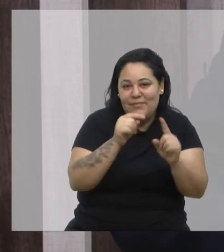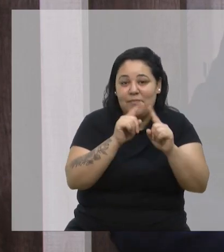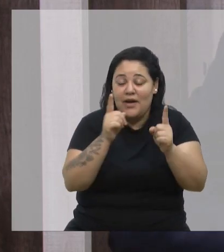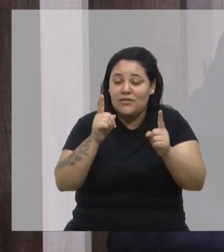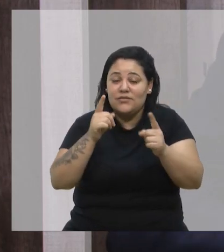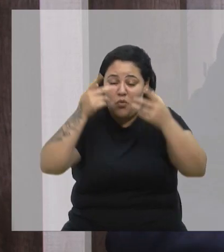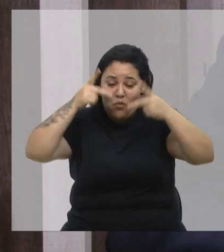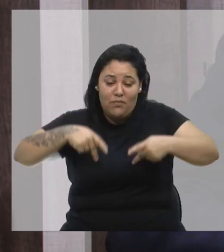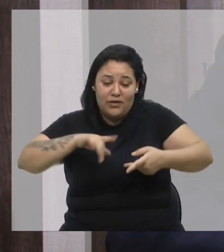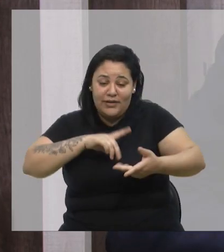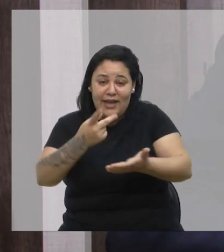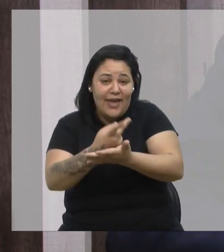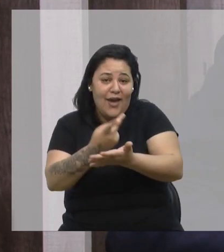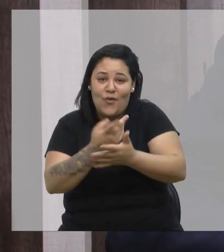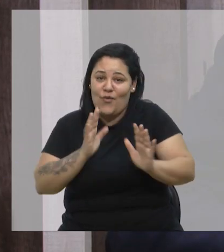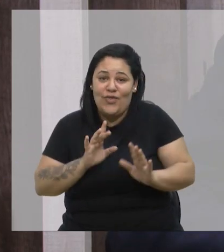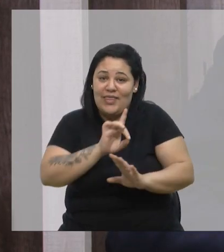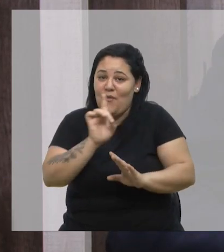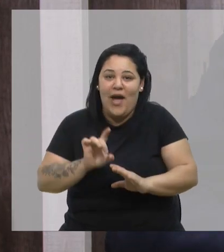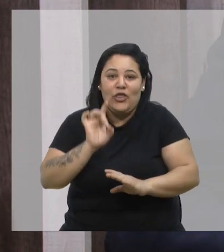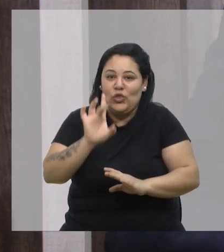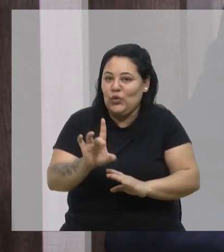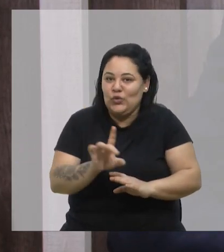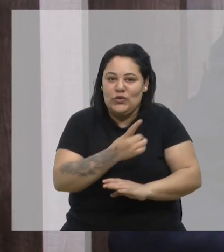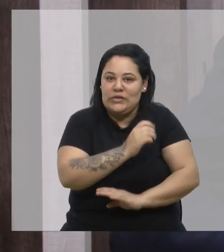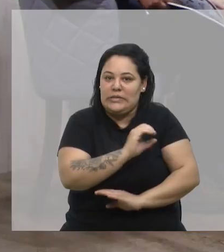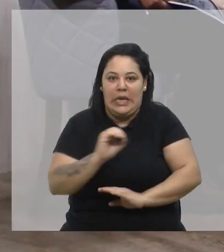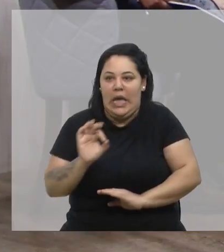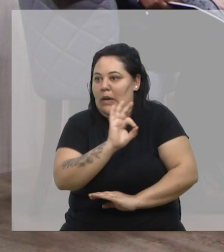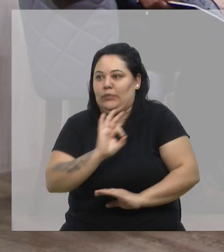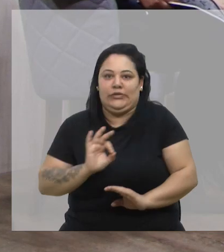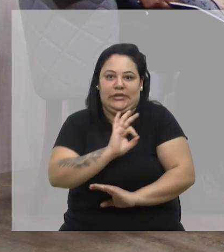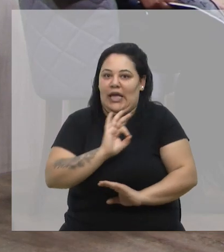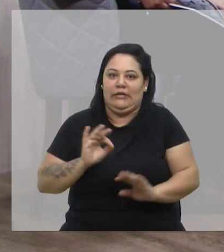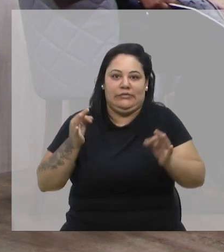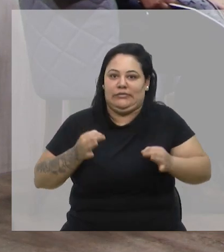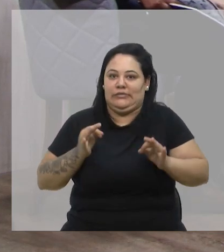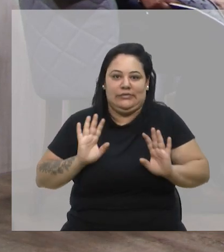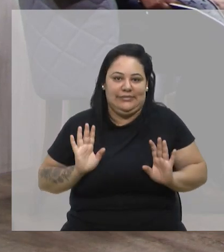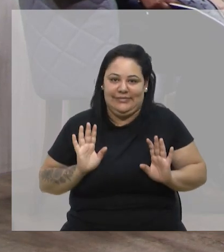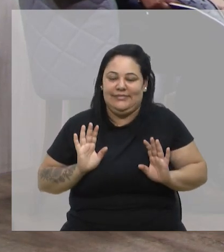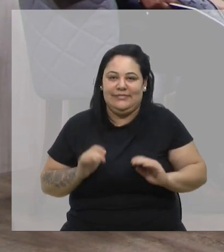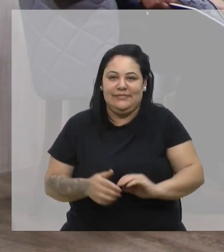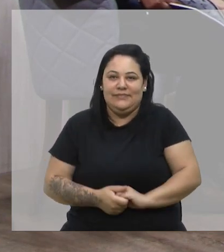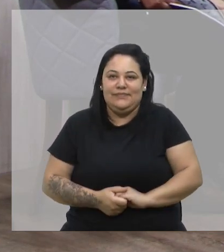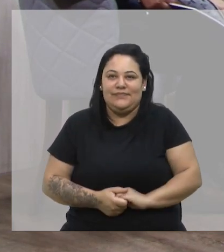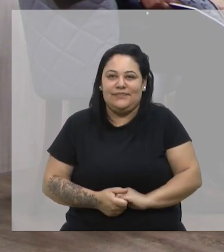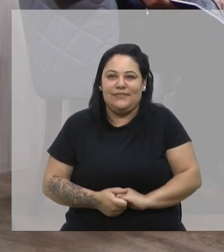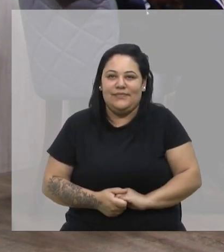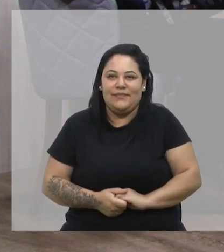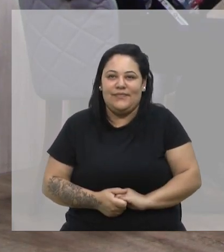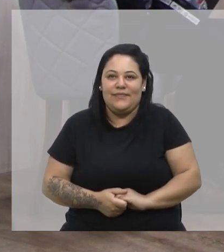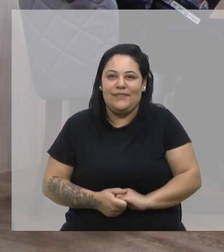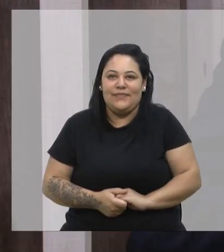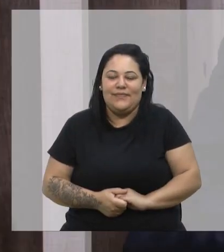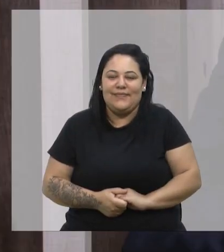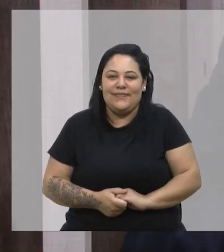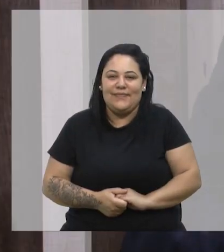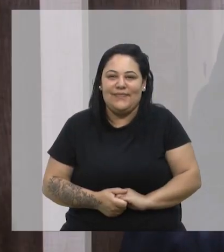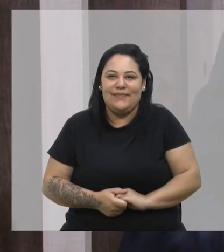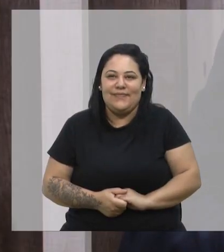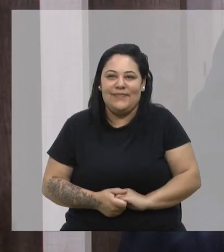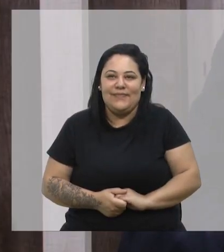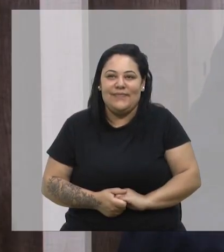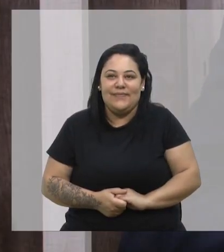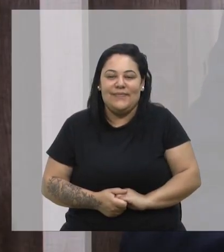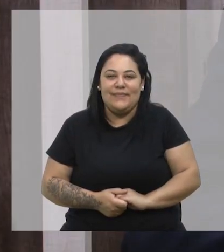mas o ser humano está aí com as suas falhas. Isso não é tudo preto no branco, né? Tem o cinza, né? Então... A propósito, estamos falando de um